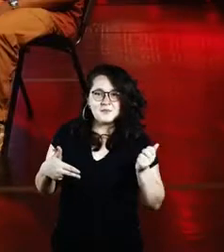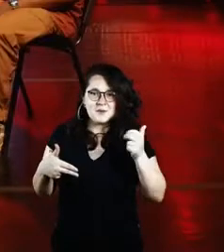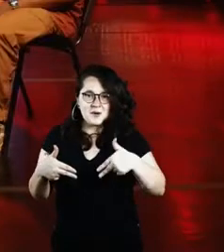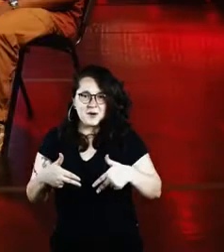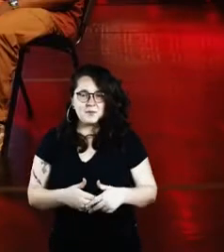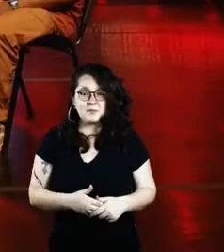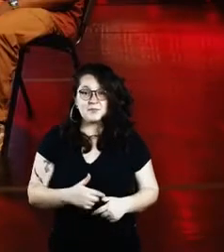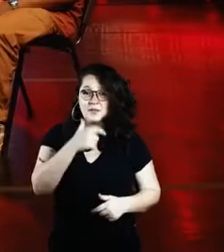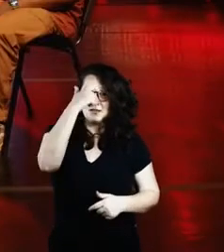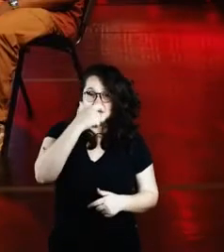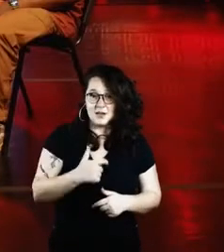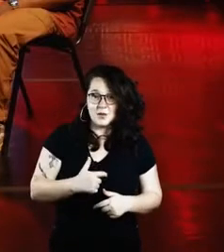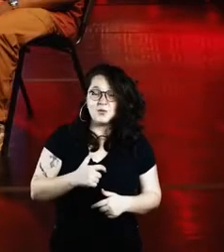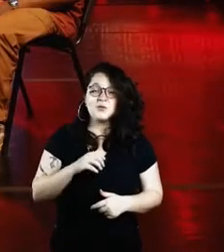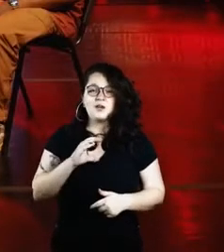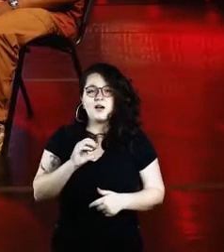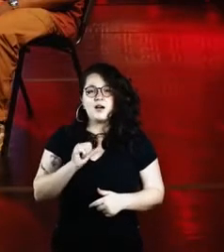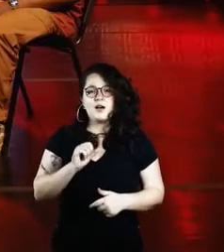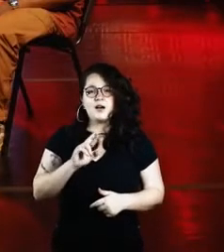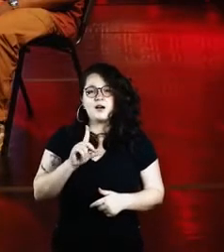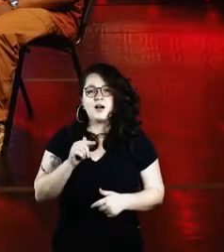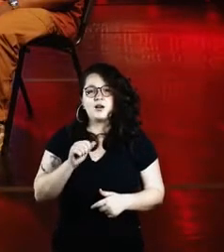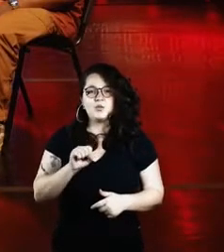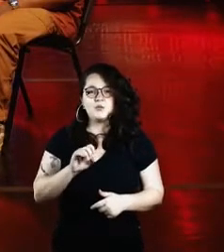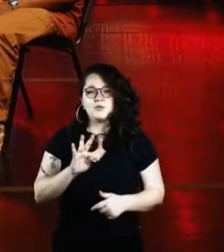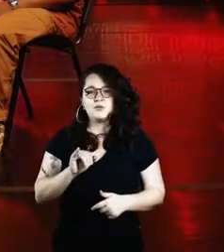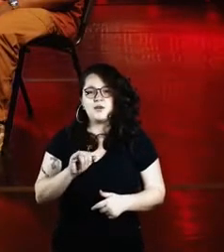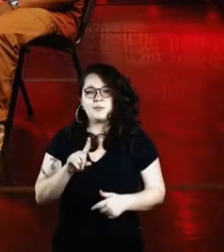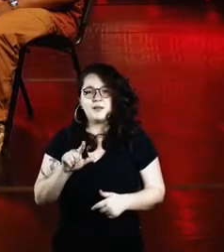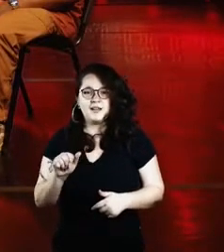Eu sou o Carlos Família.